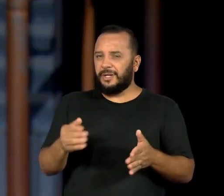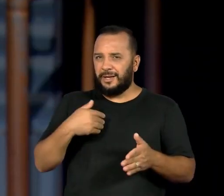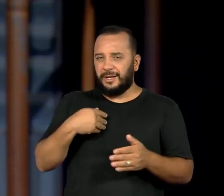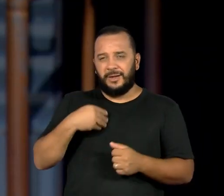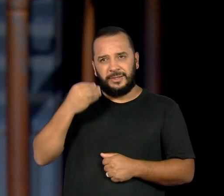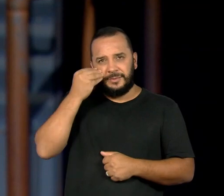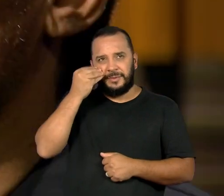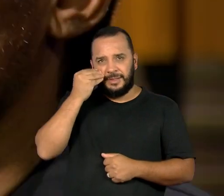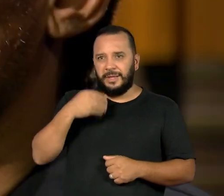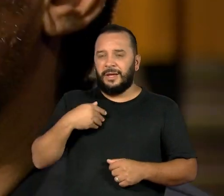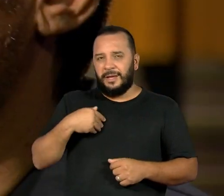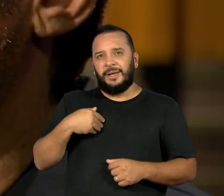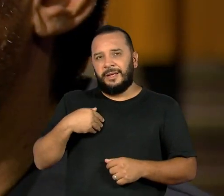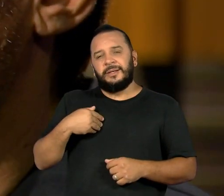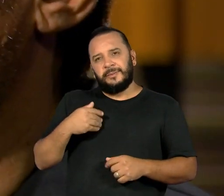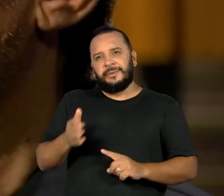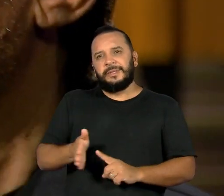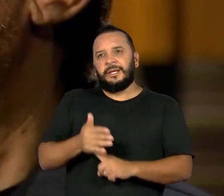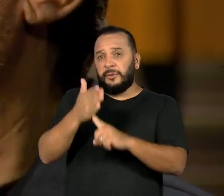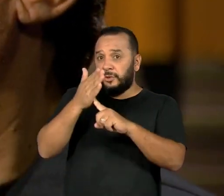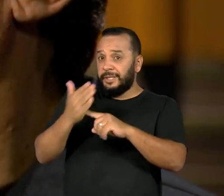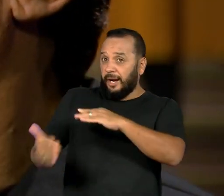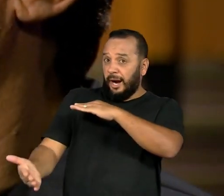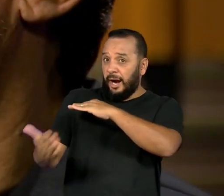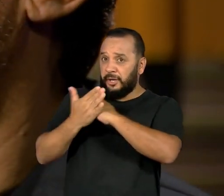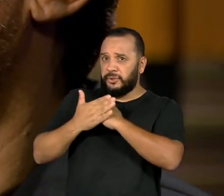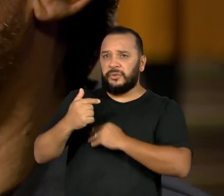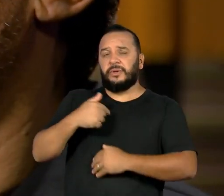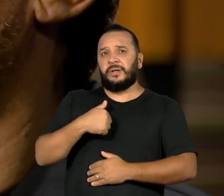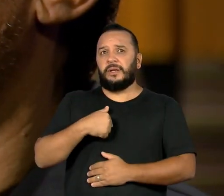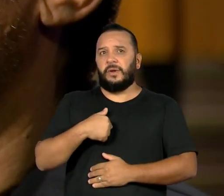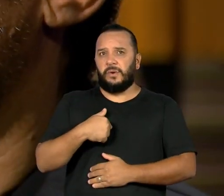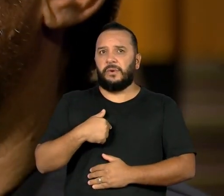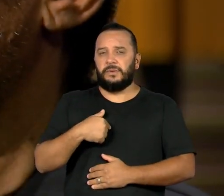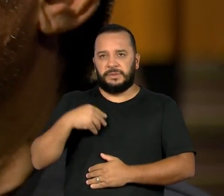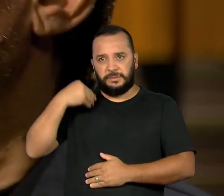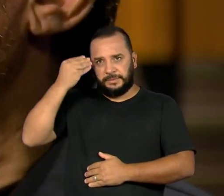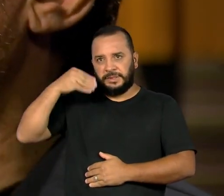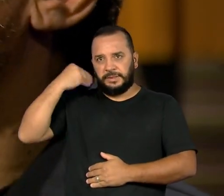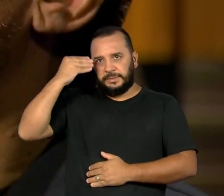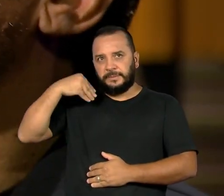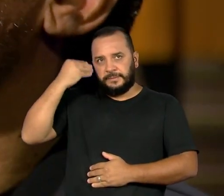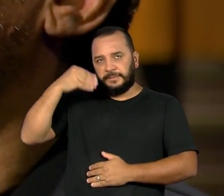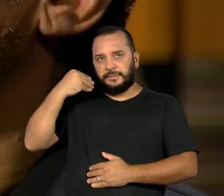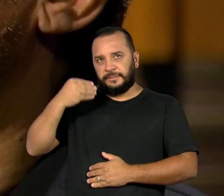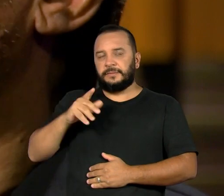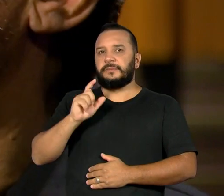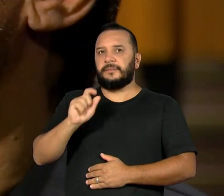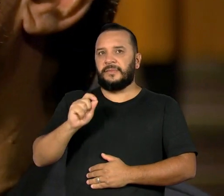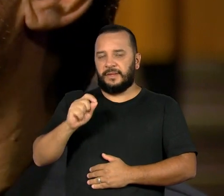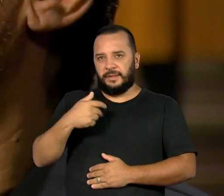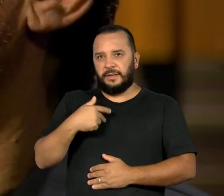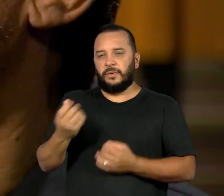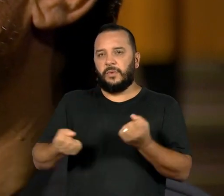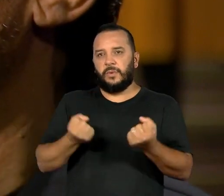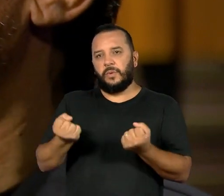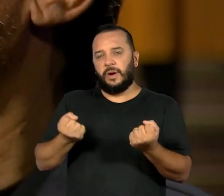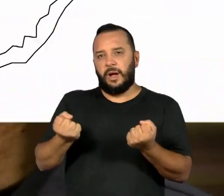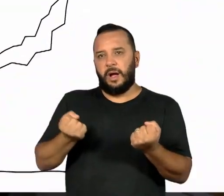experimentei um equipamento que me deu a experiência irresponsável de pilotar um